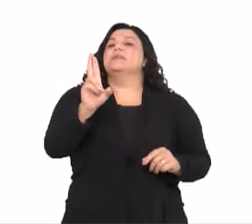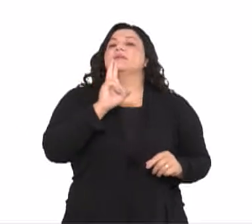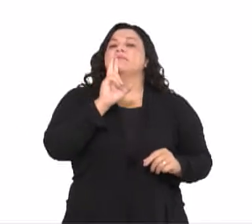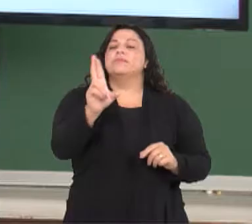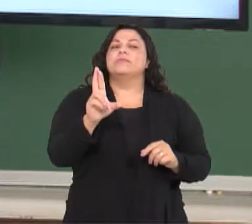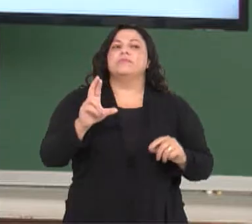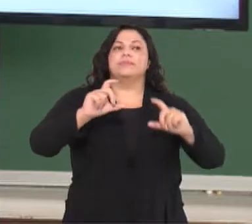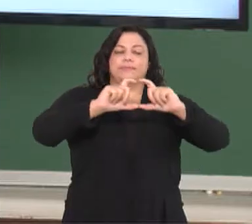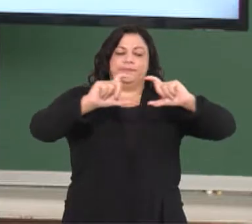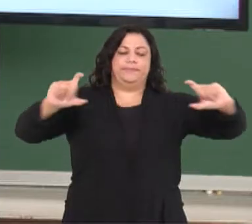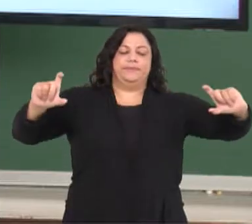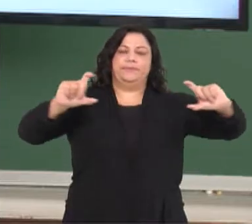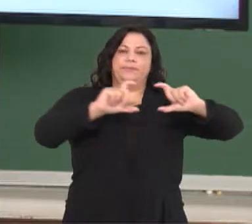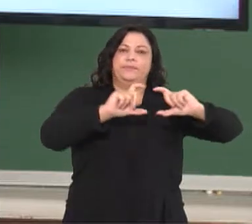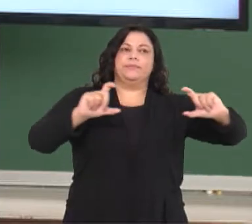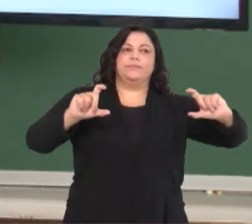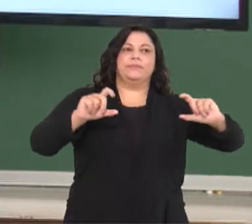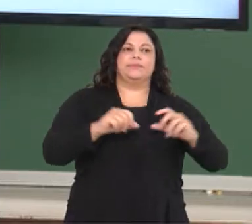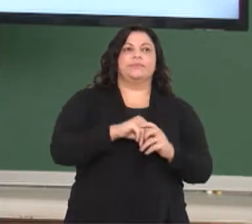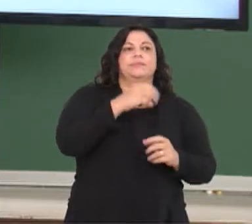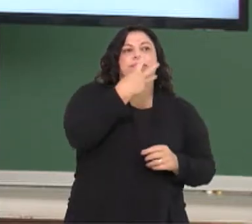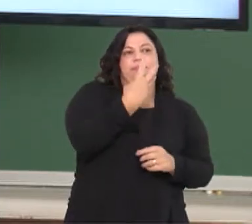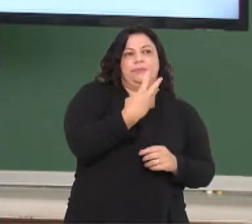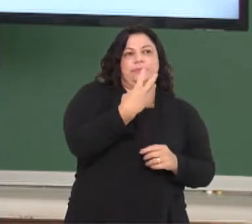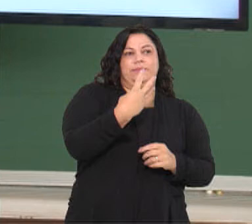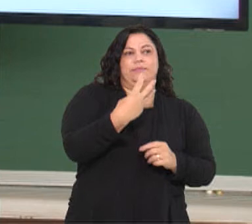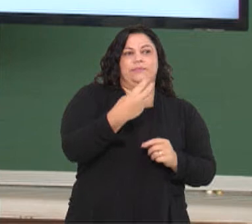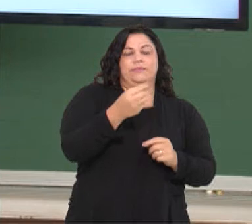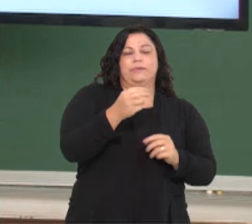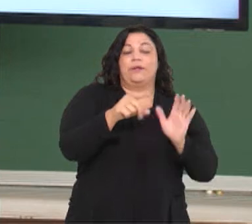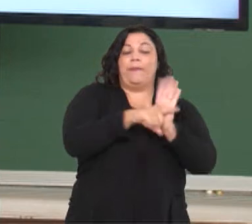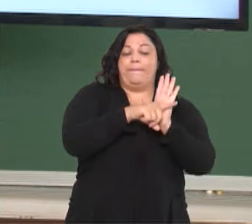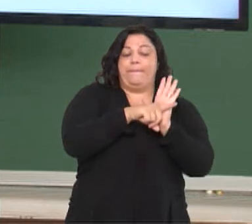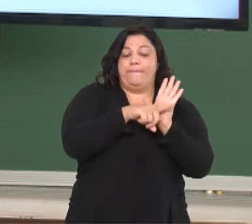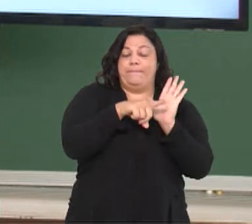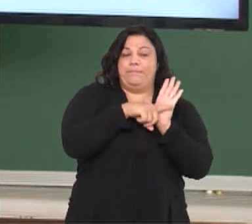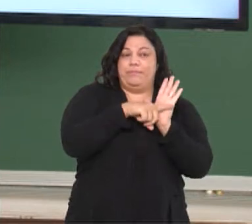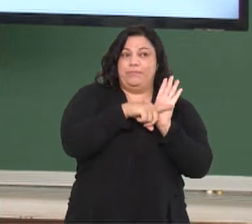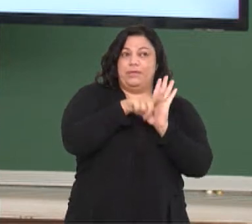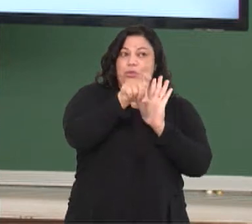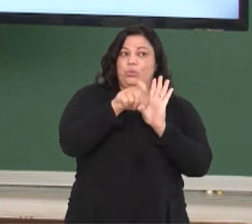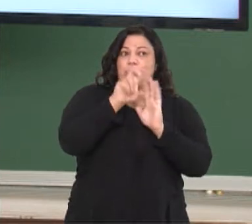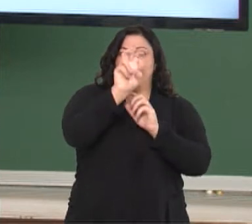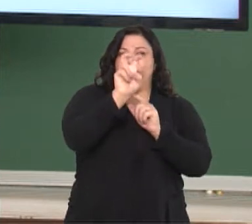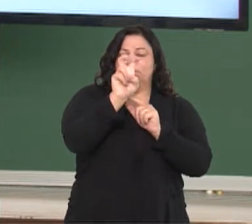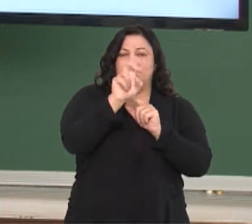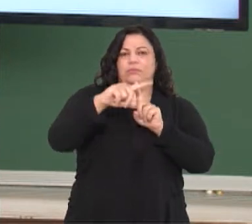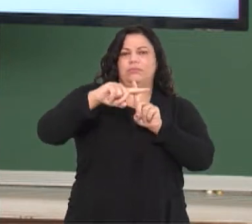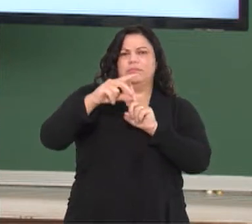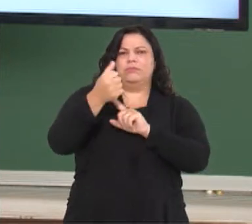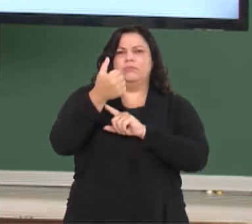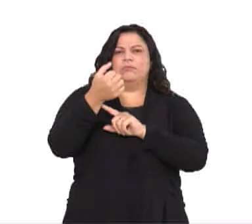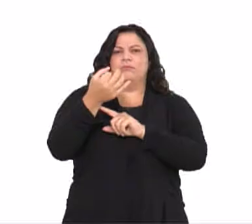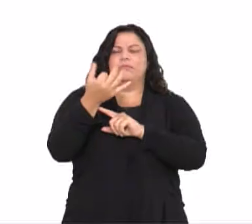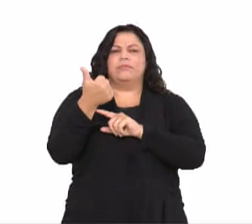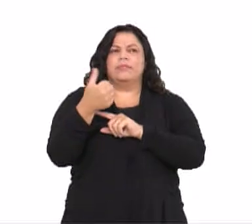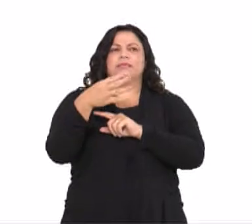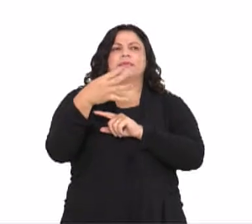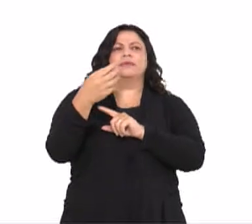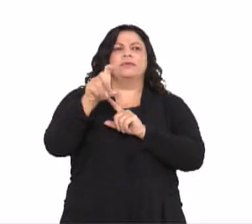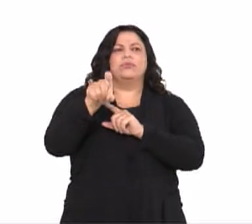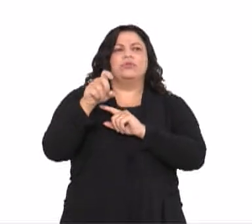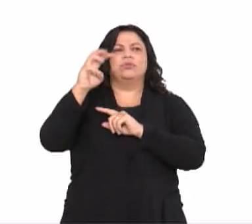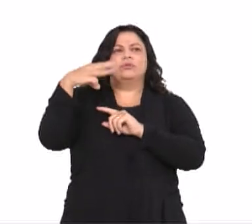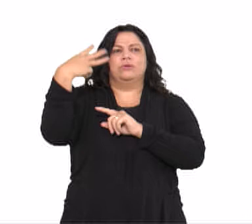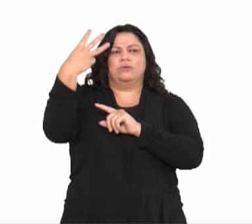teremos como resultado 3 menos 4 dá menos 1, então será menos x à quinta mais 14x ao cubo